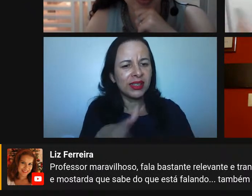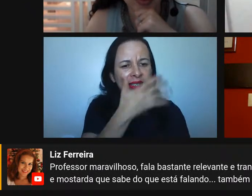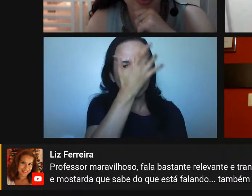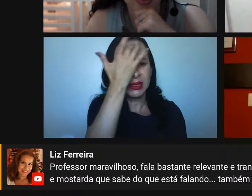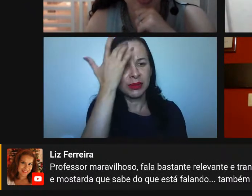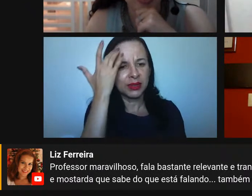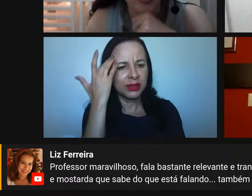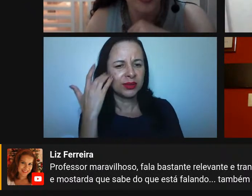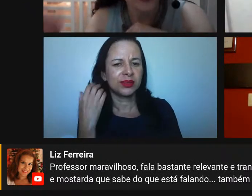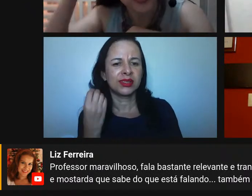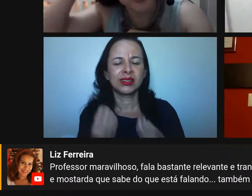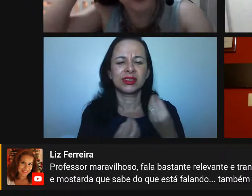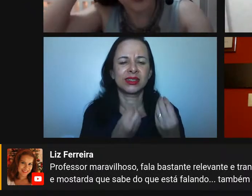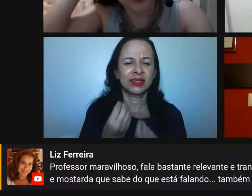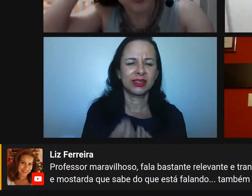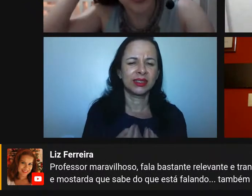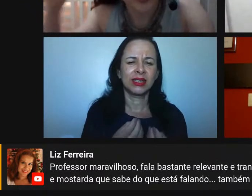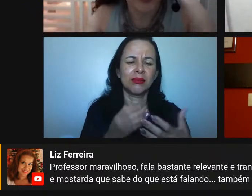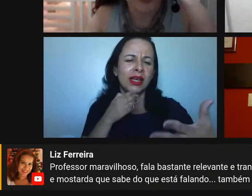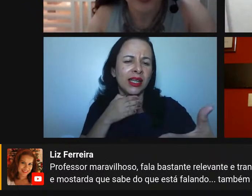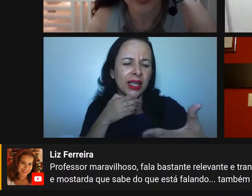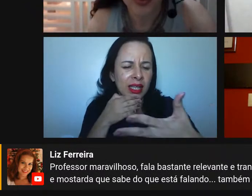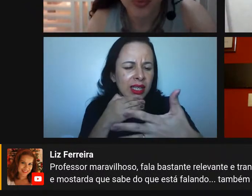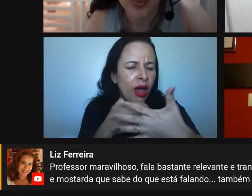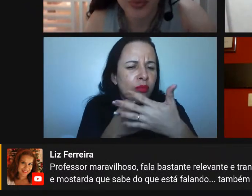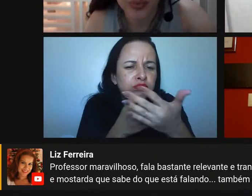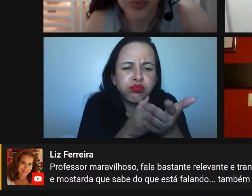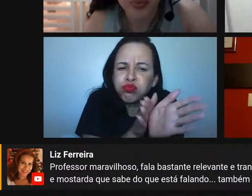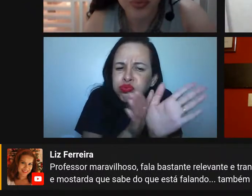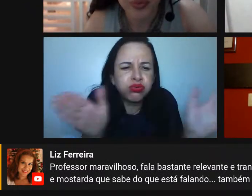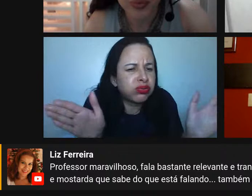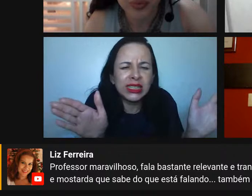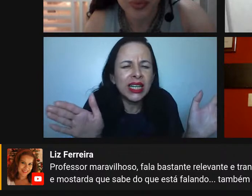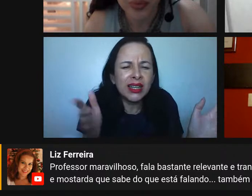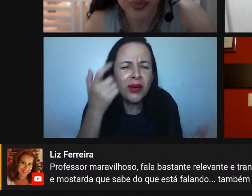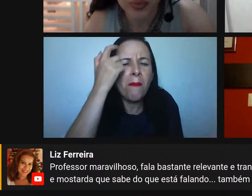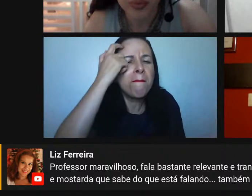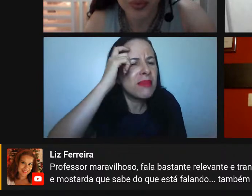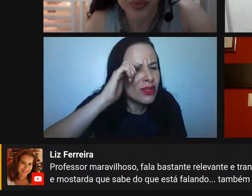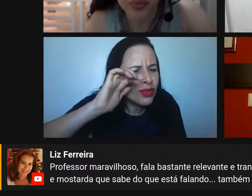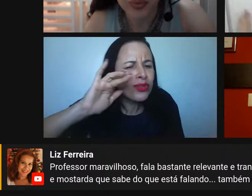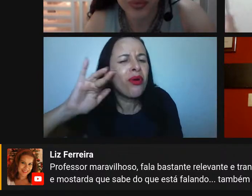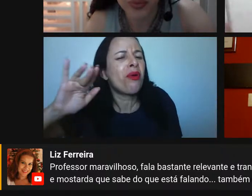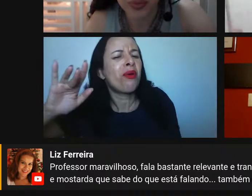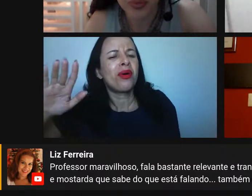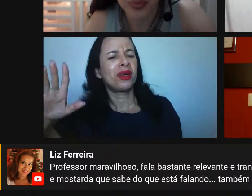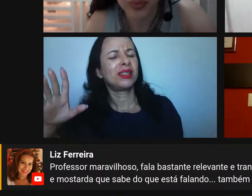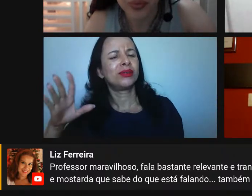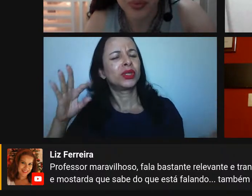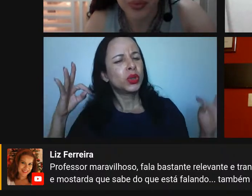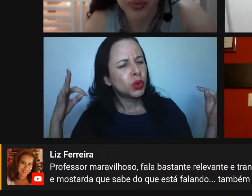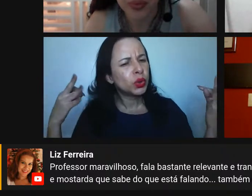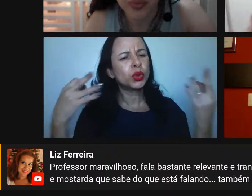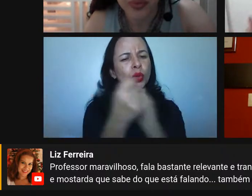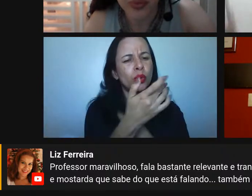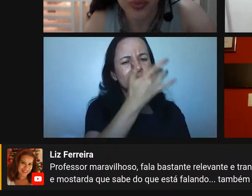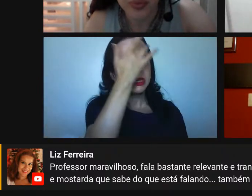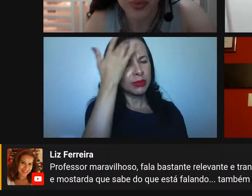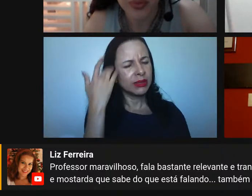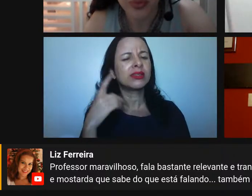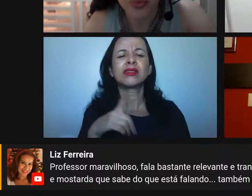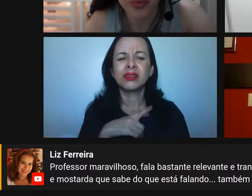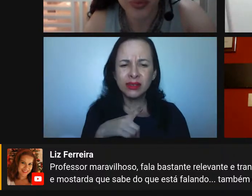aqui não haja alimentação para os sonhos né Qualquer é a pessoa mesmo tendo alimentação dando um